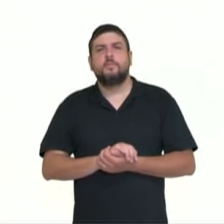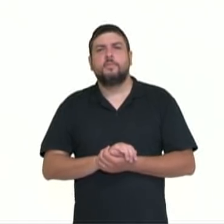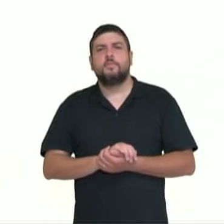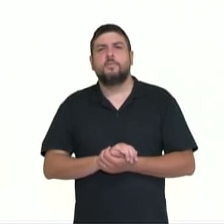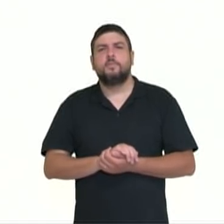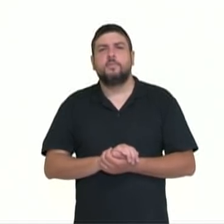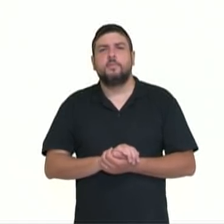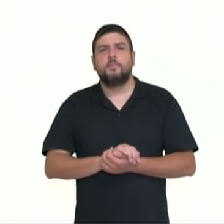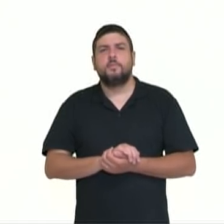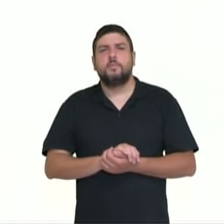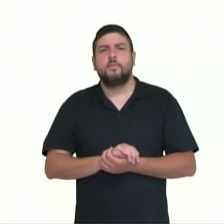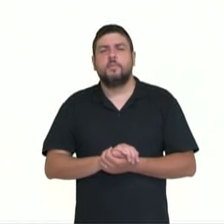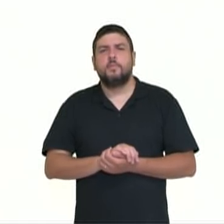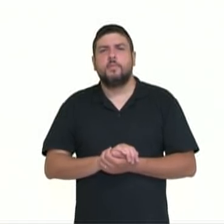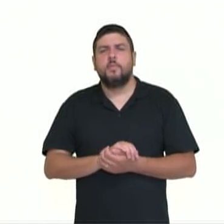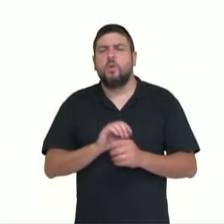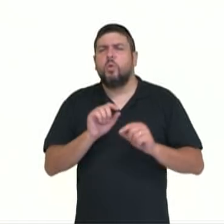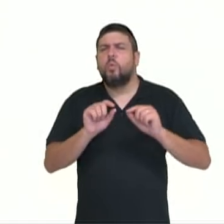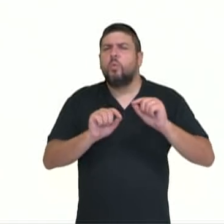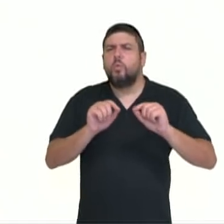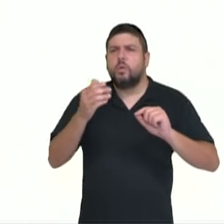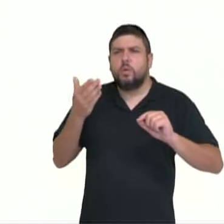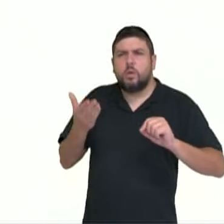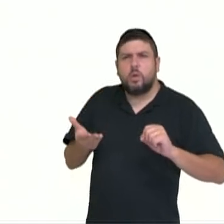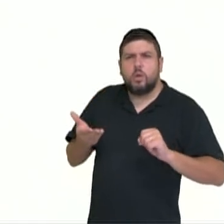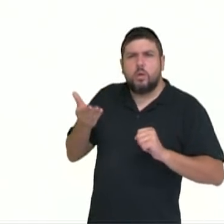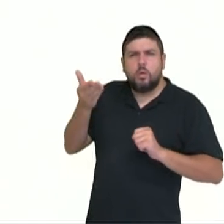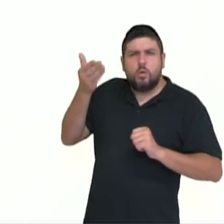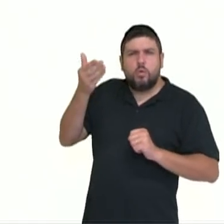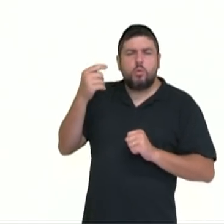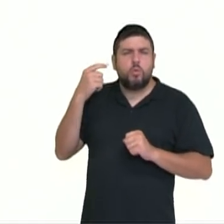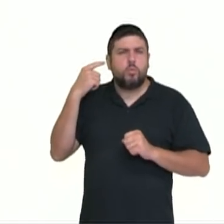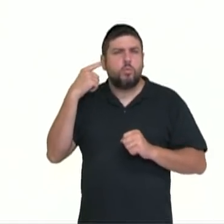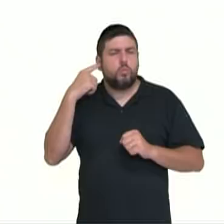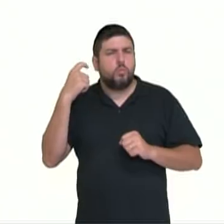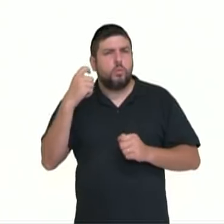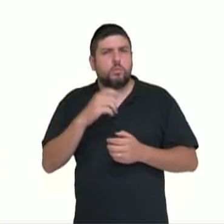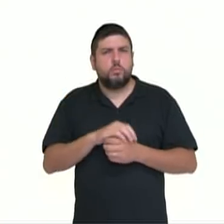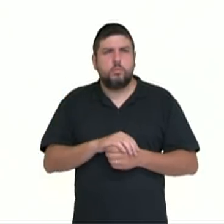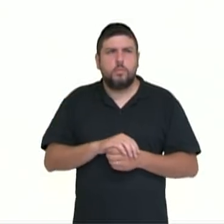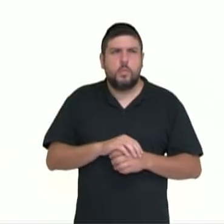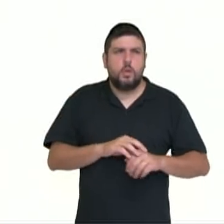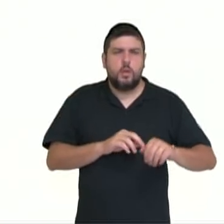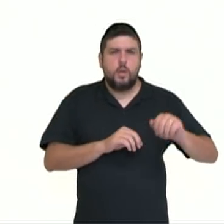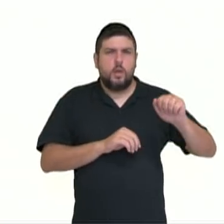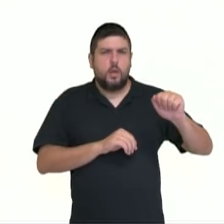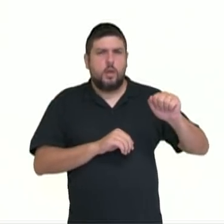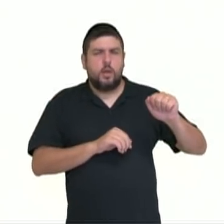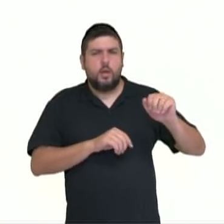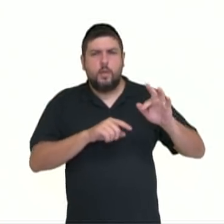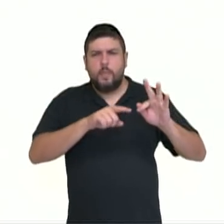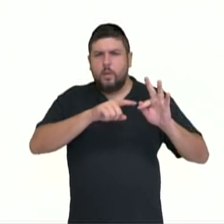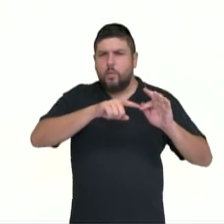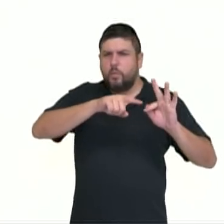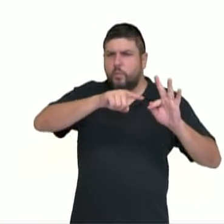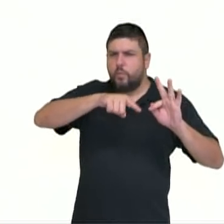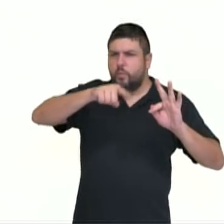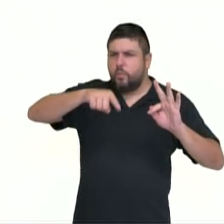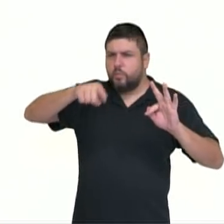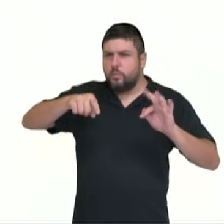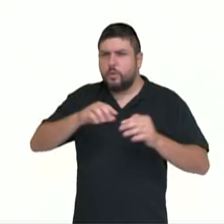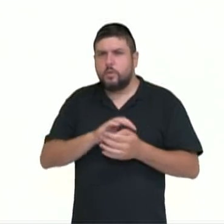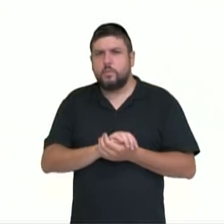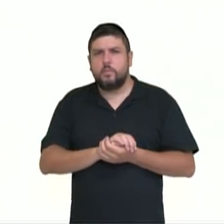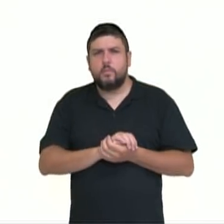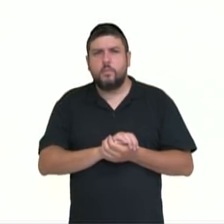determina a altura de um som? Será que é o timbre, a